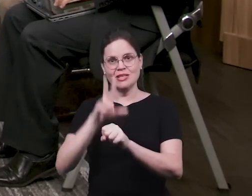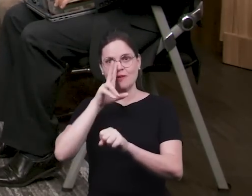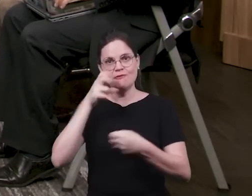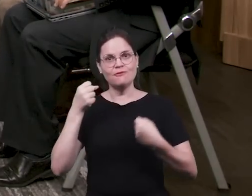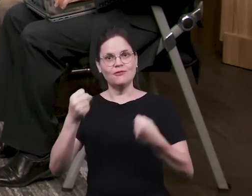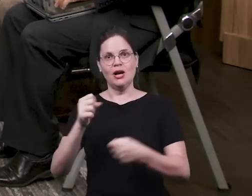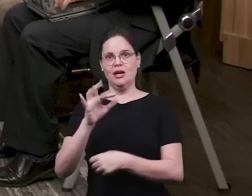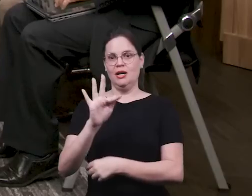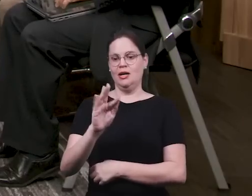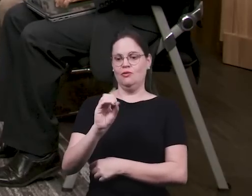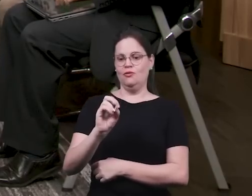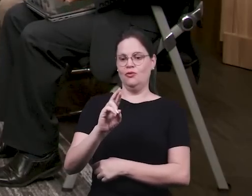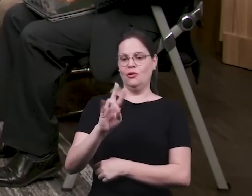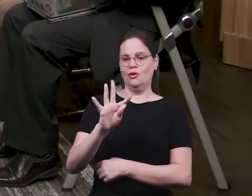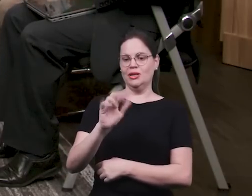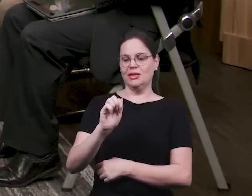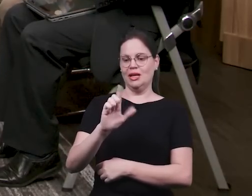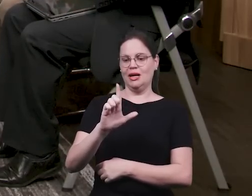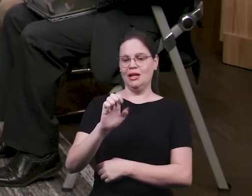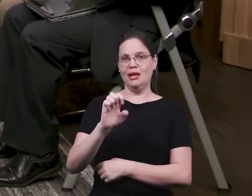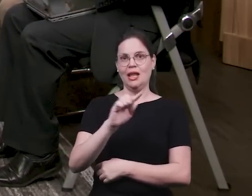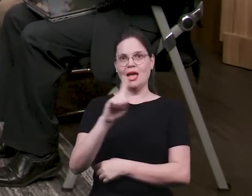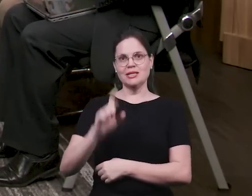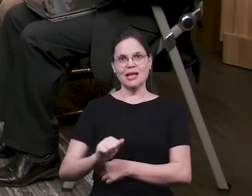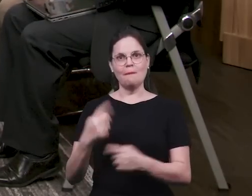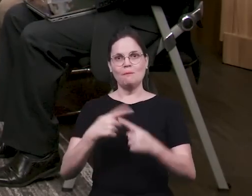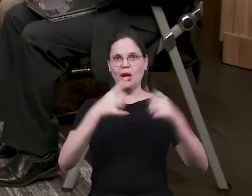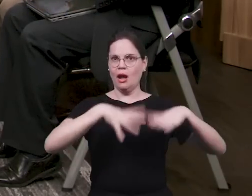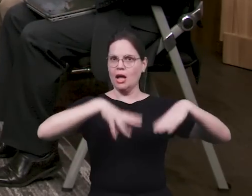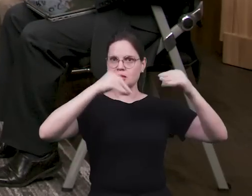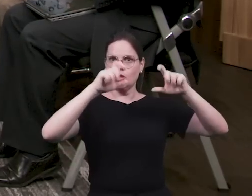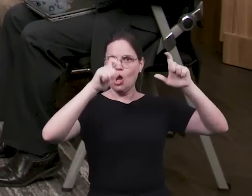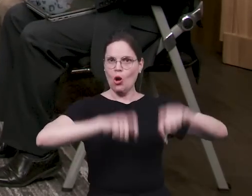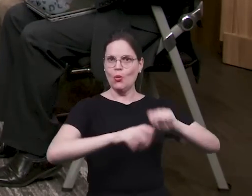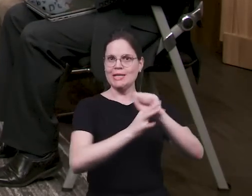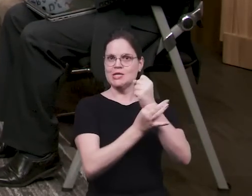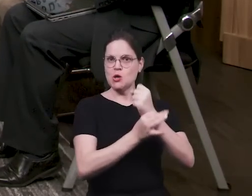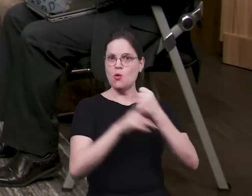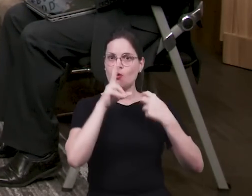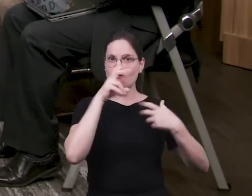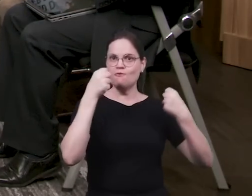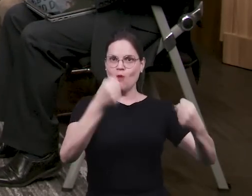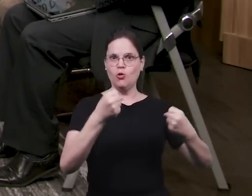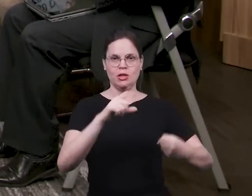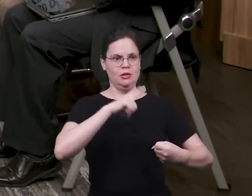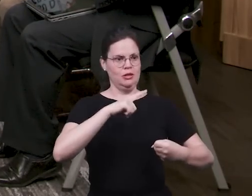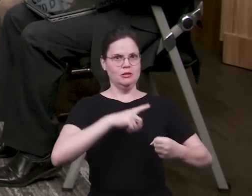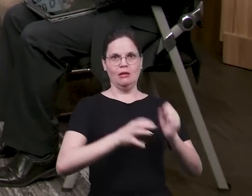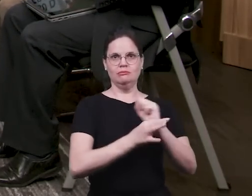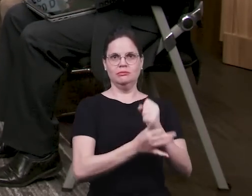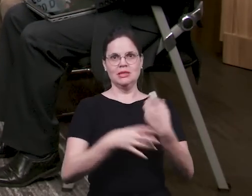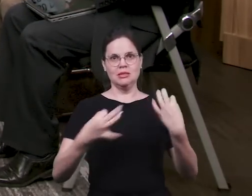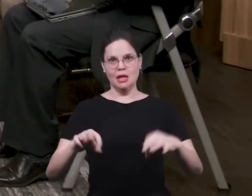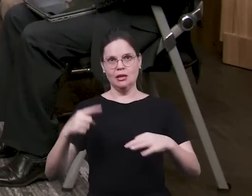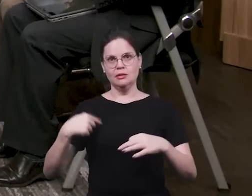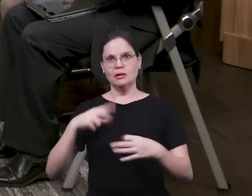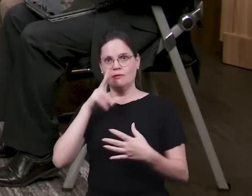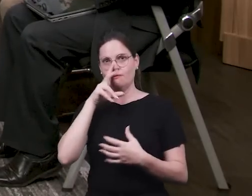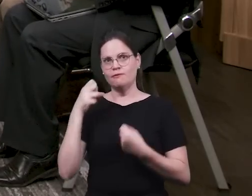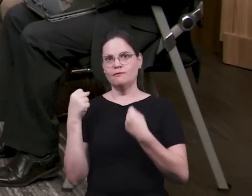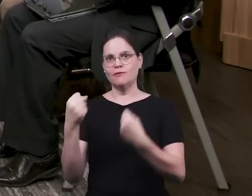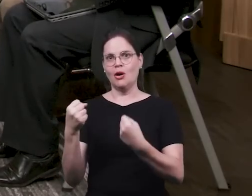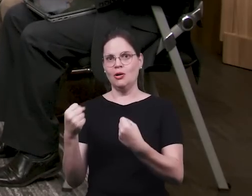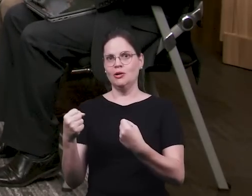o hino. Castelo Forte. Castelo Forte. Fortaleza Forte não é o que eu estou aqui, em Wartburg.